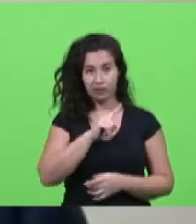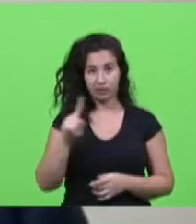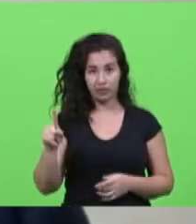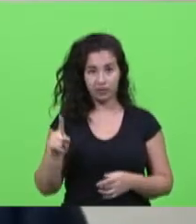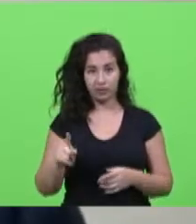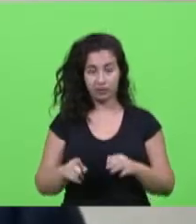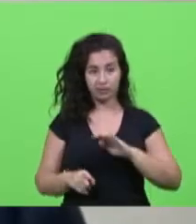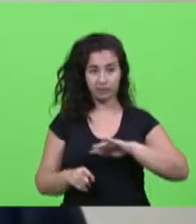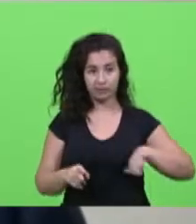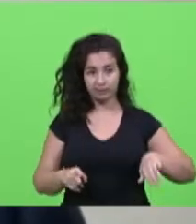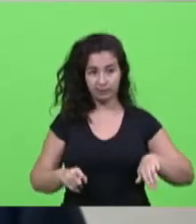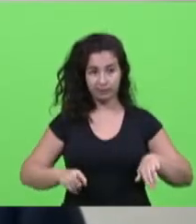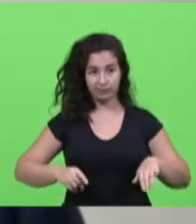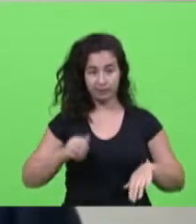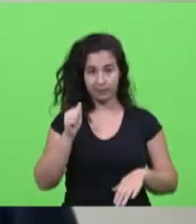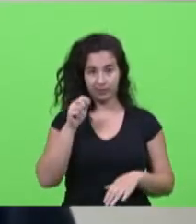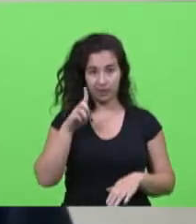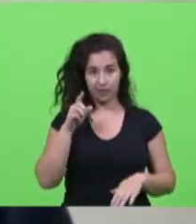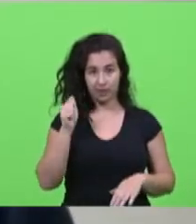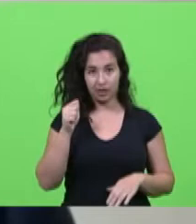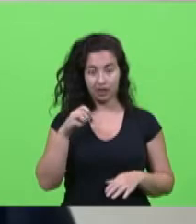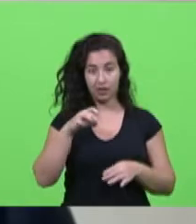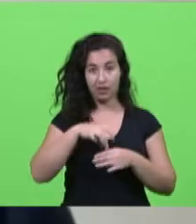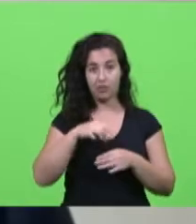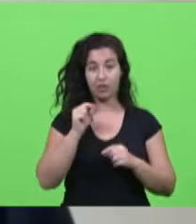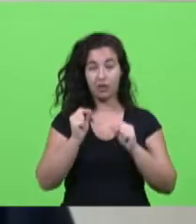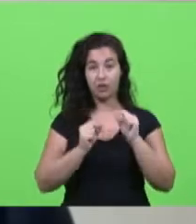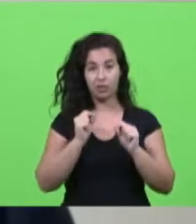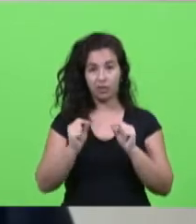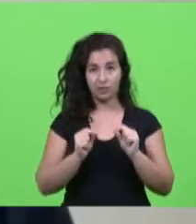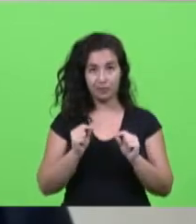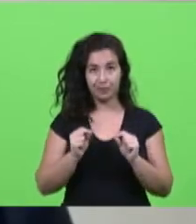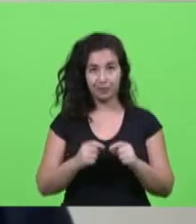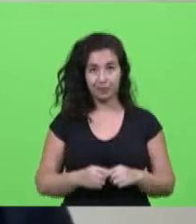matéria. Deputada Ada De Luca, como vota?